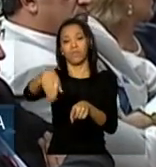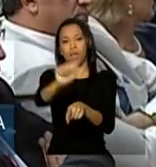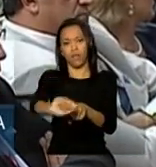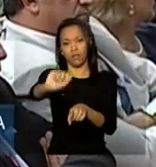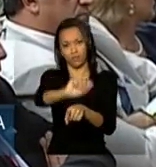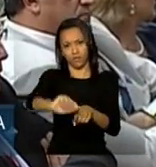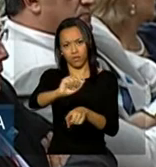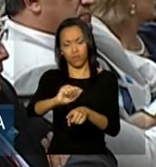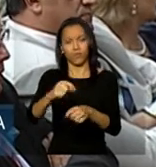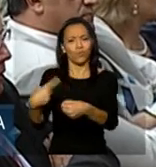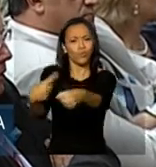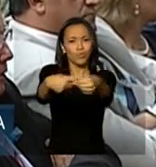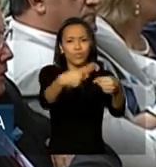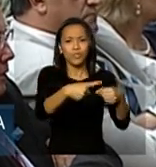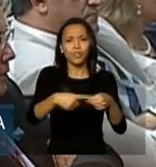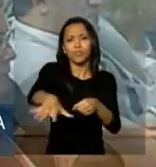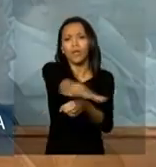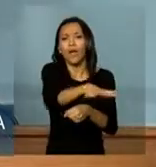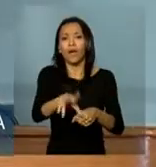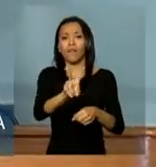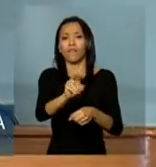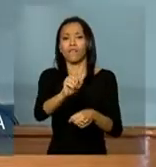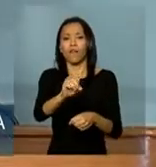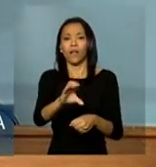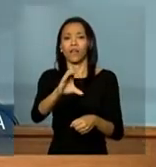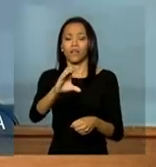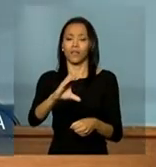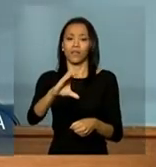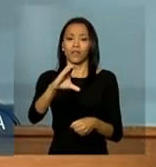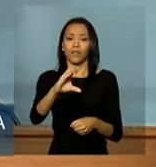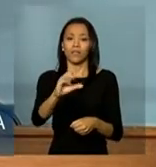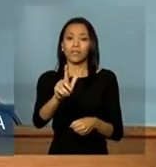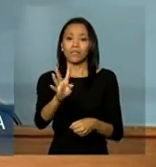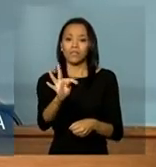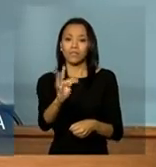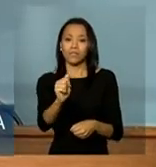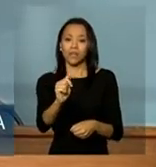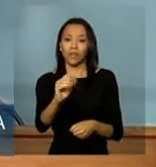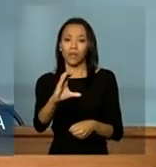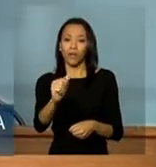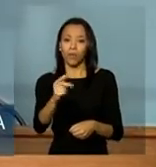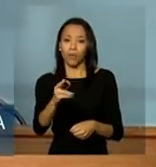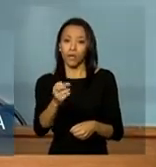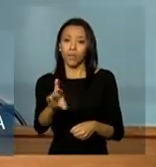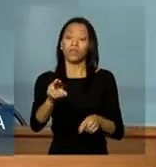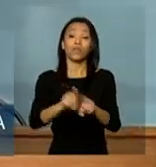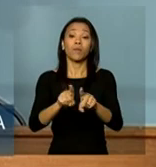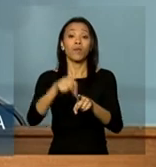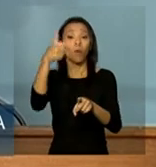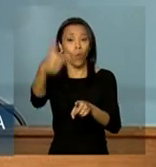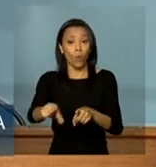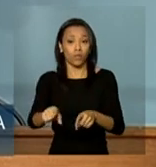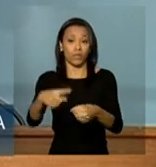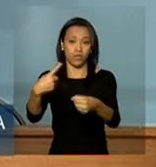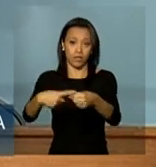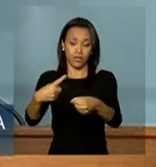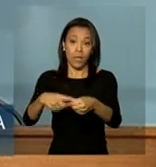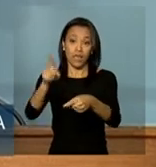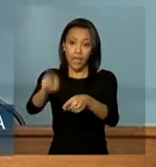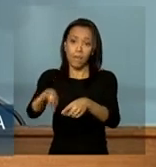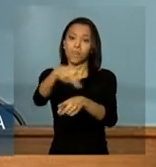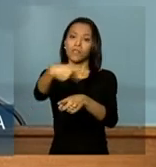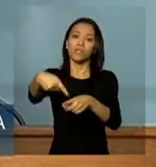dos Municípios do Vale do Taquari. A Rosane Petri, de Vera Cruz, presidente